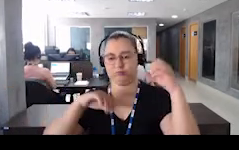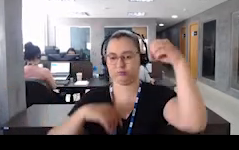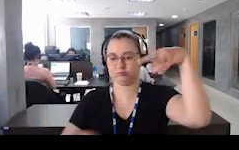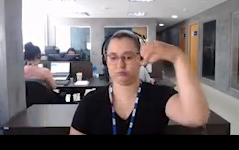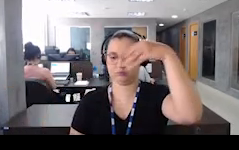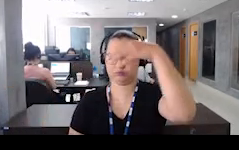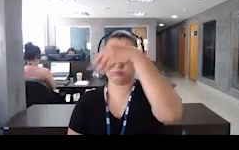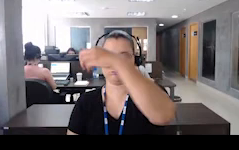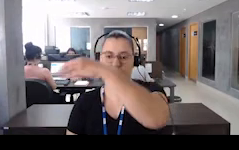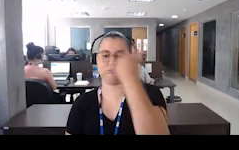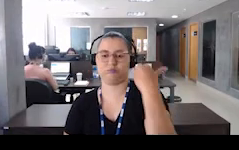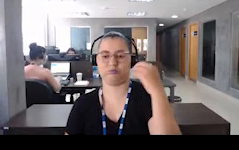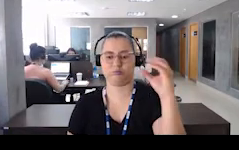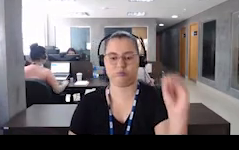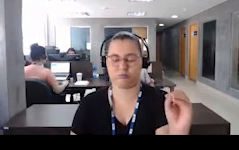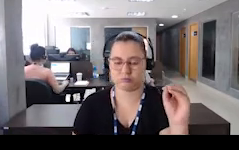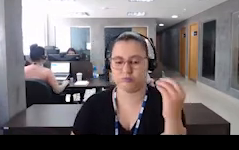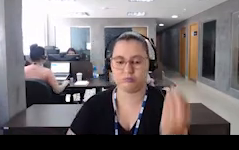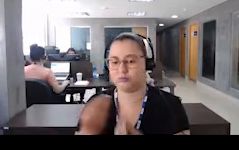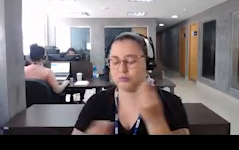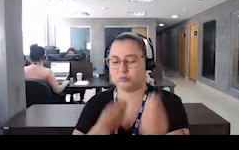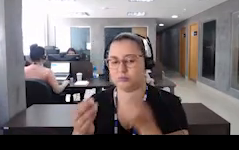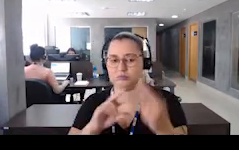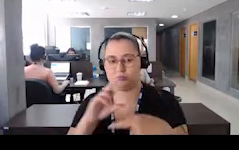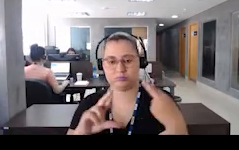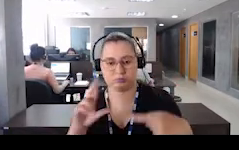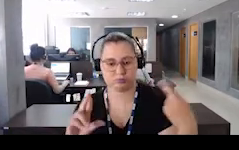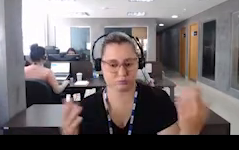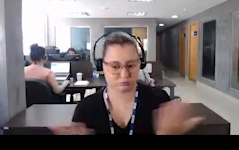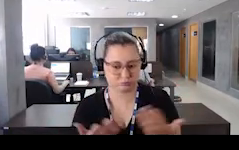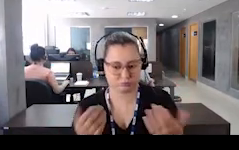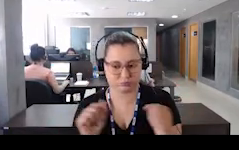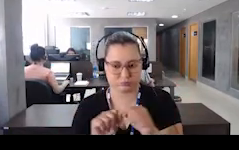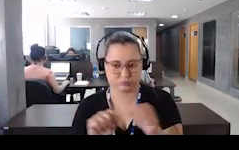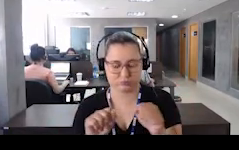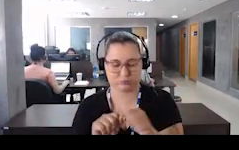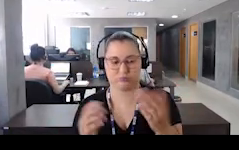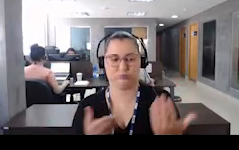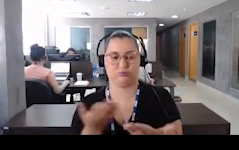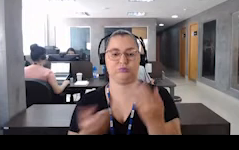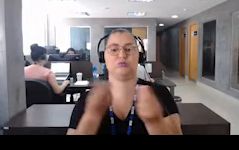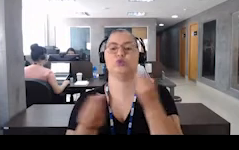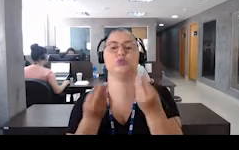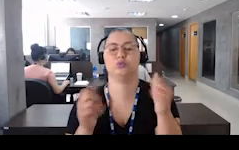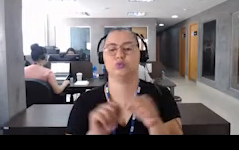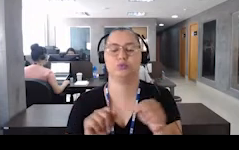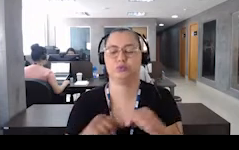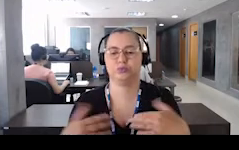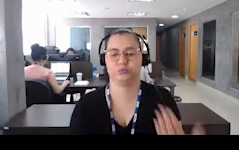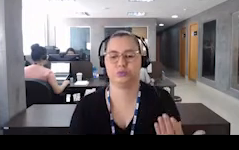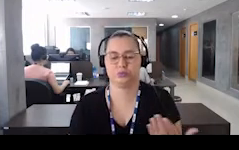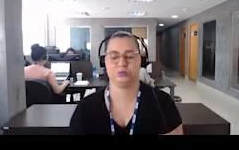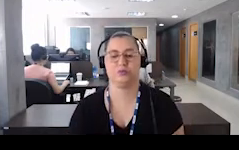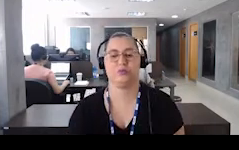calcular quanto que é a resistência total do circuito, né? Então, é isso que a gente vai fazer aqui. Como que faz